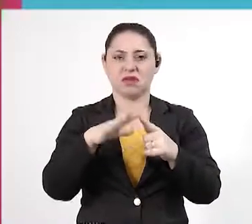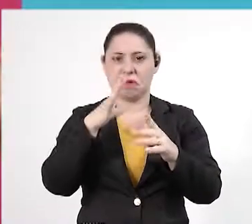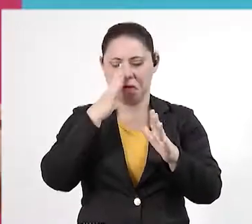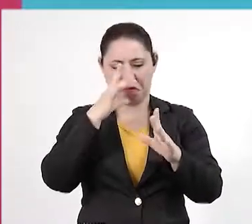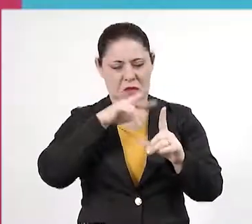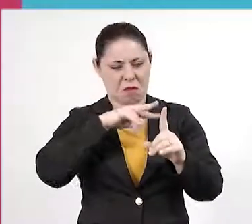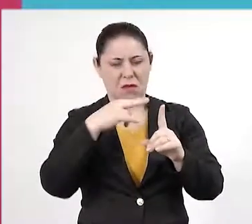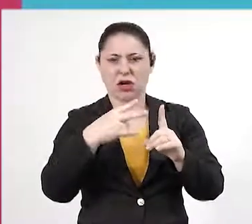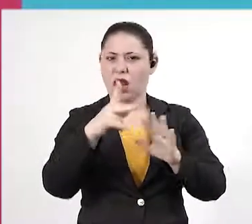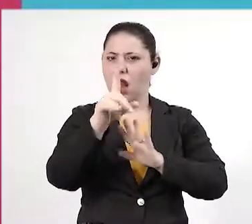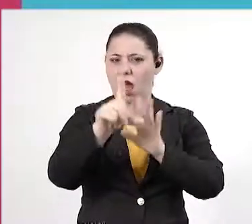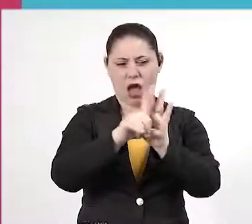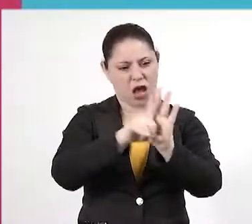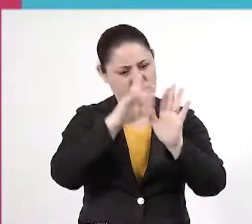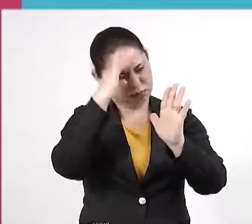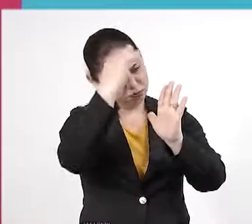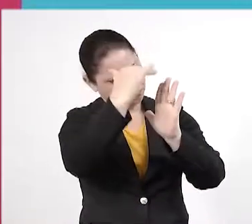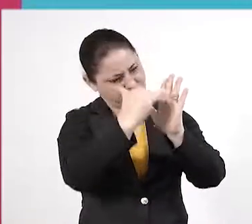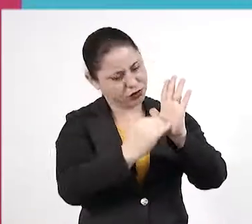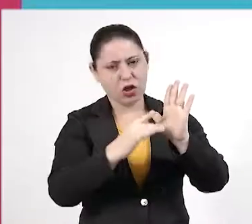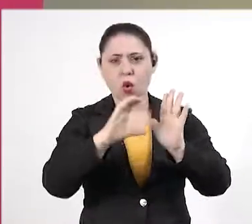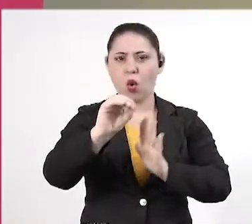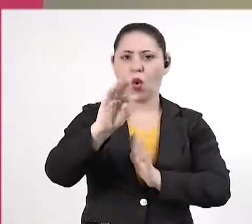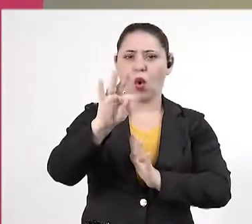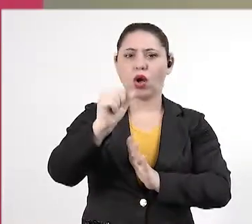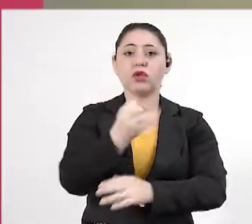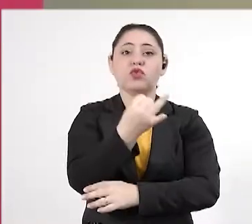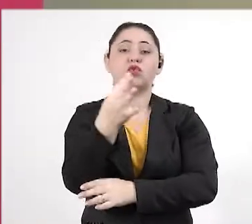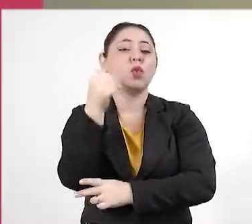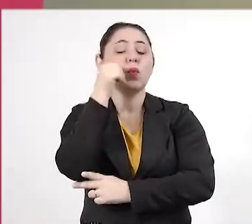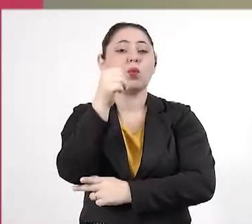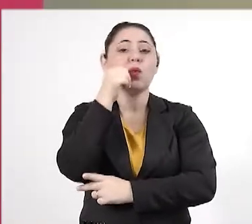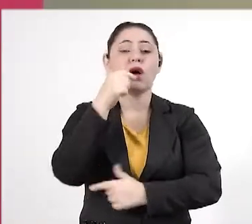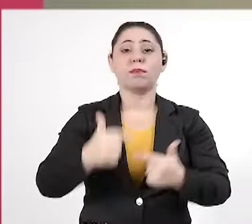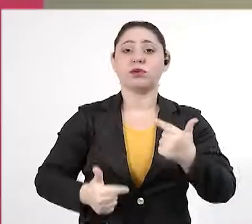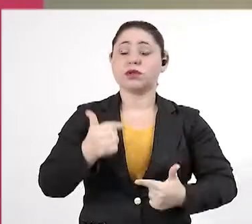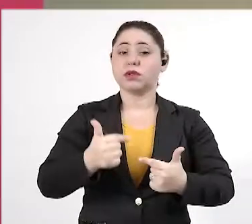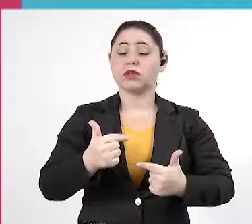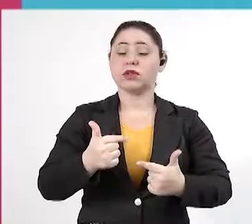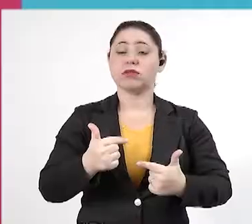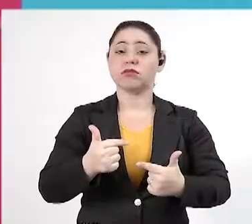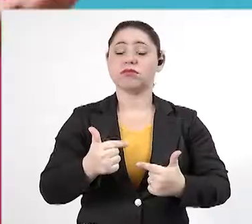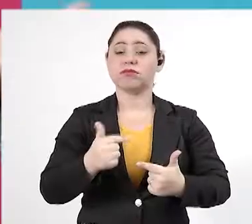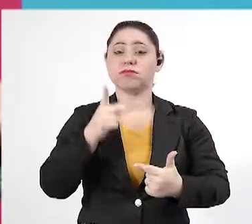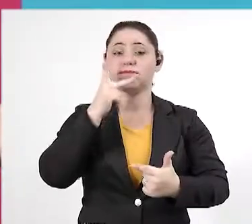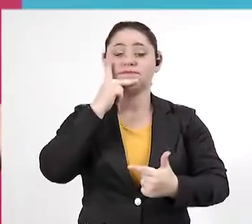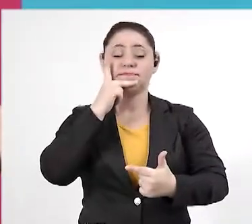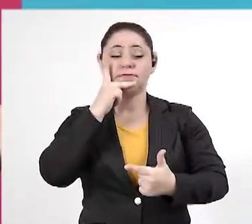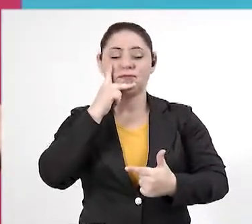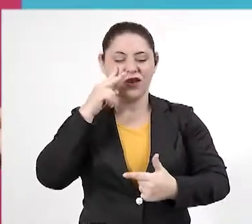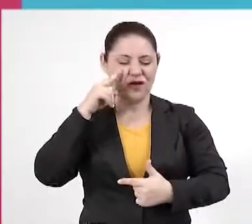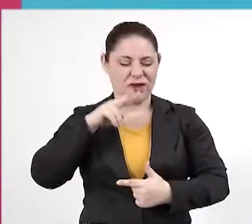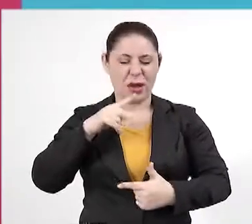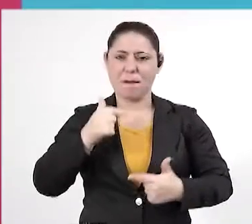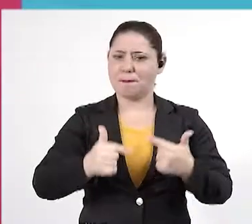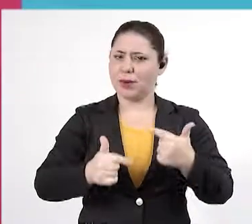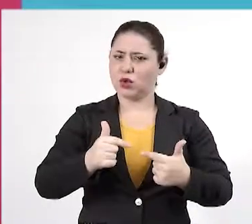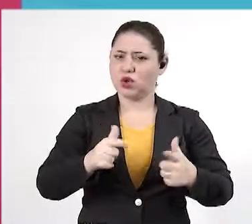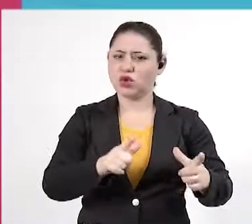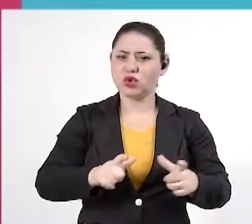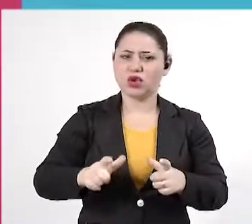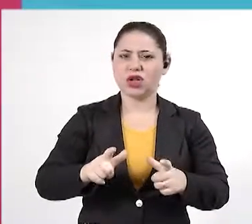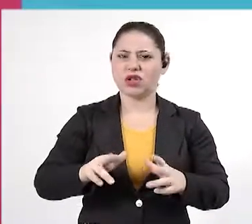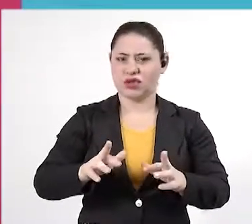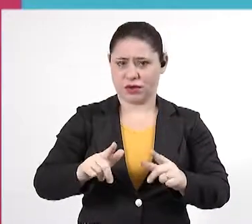sequer observavam a lei que determinava uma cota de candidatas. E quando a gente olha, então, para o cenário político,